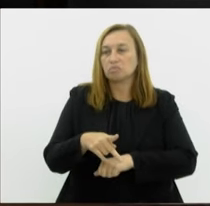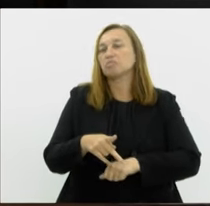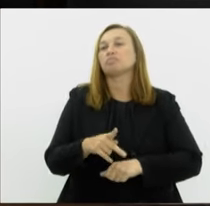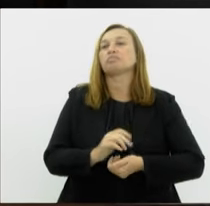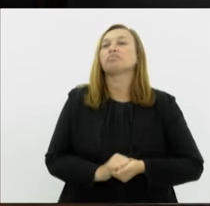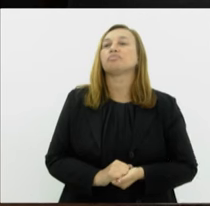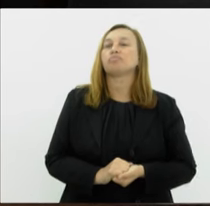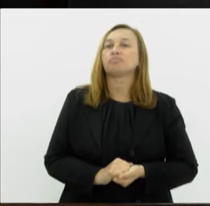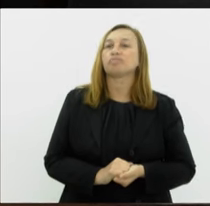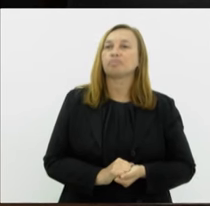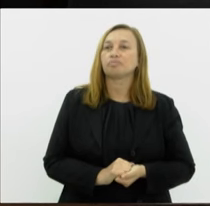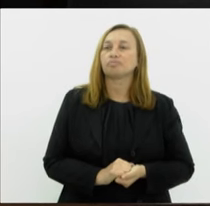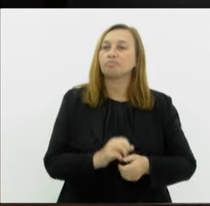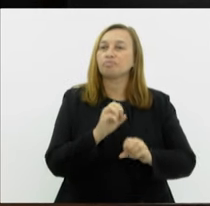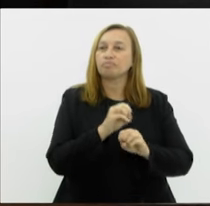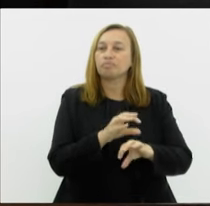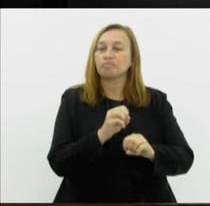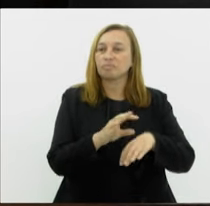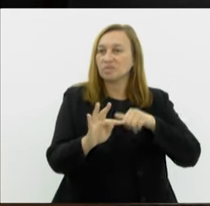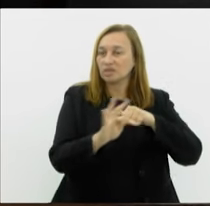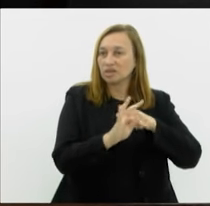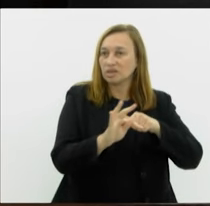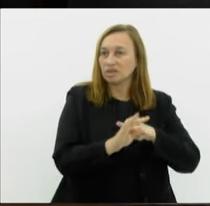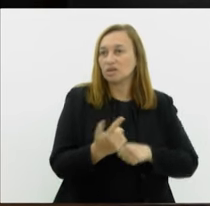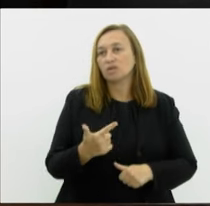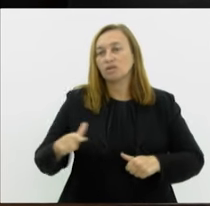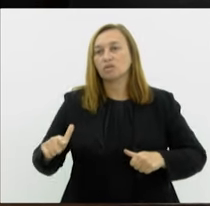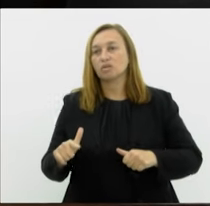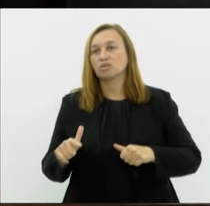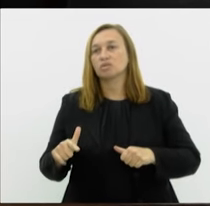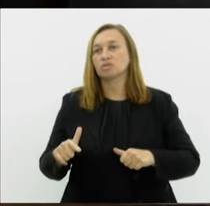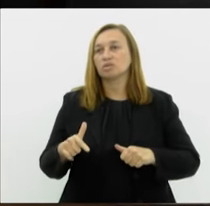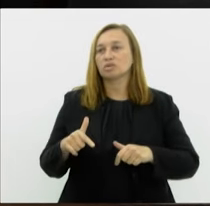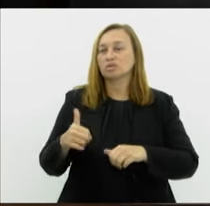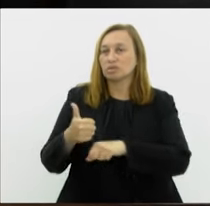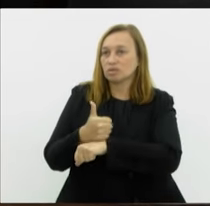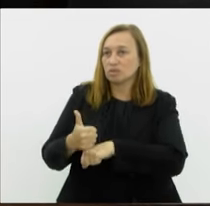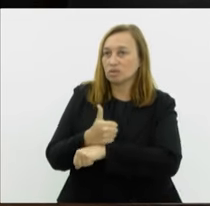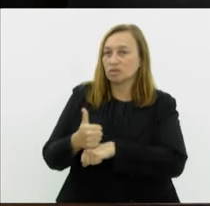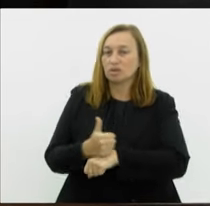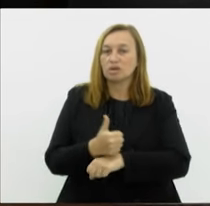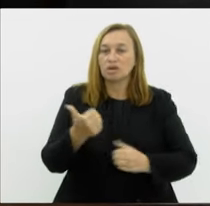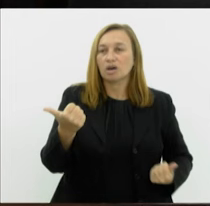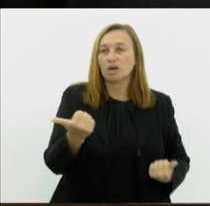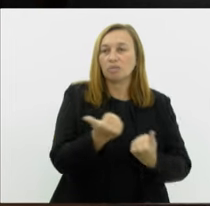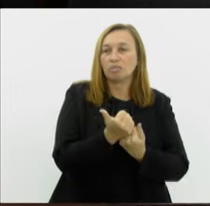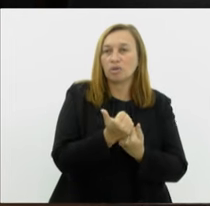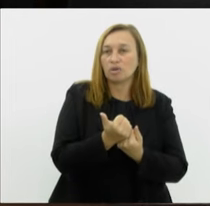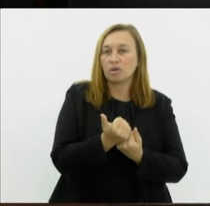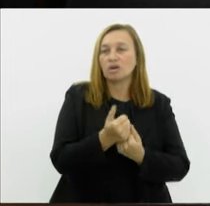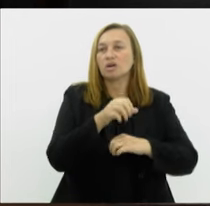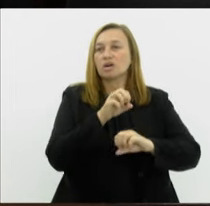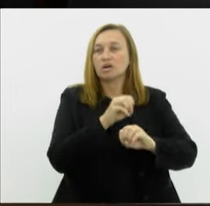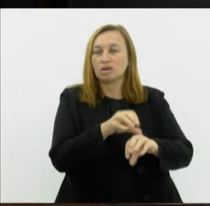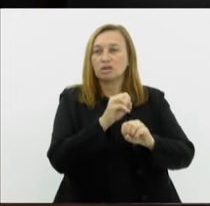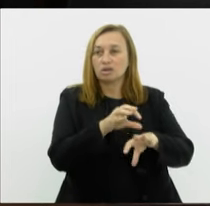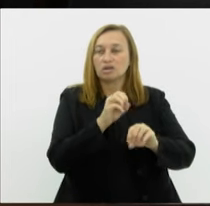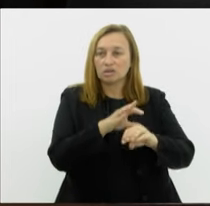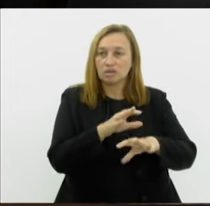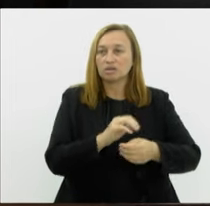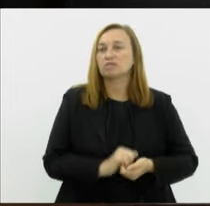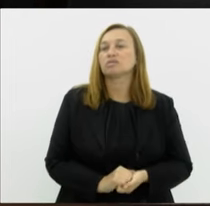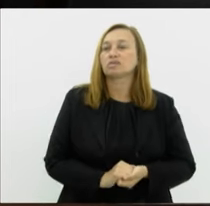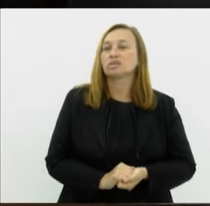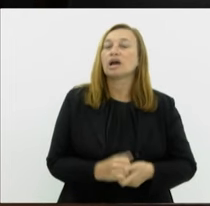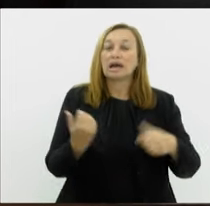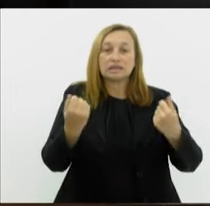do magistério, ensino técnico e demais funções de apoio à educação na administração direta e indireta, para atender